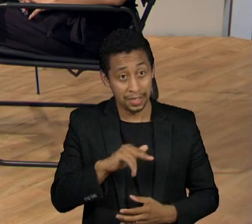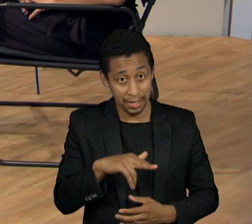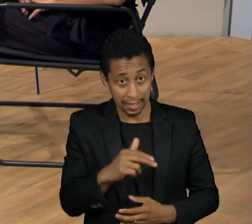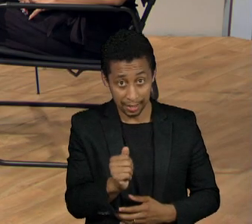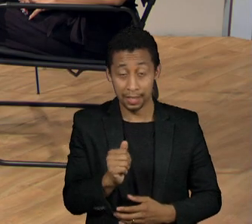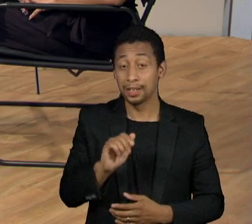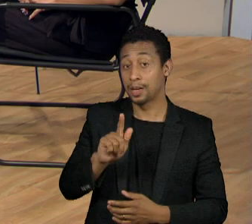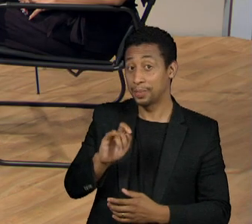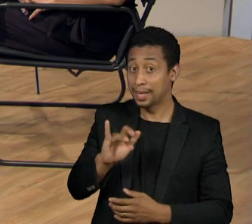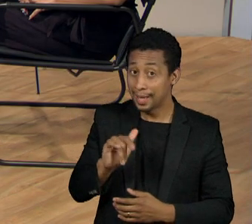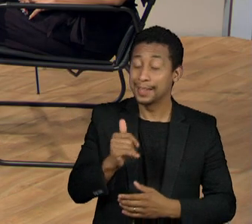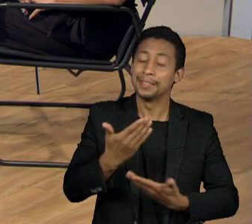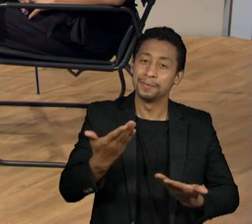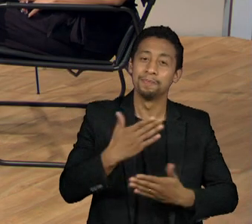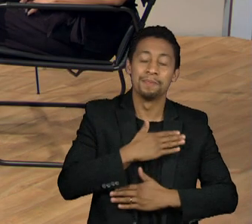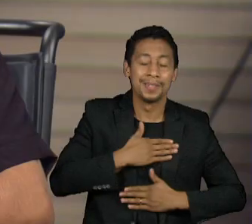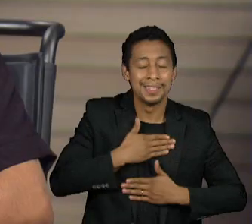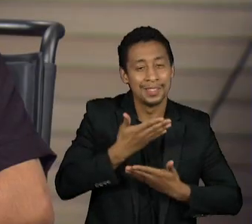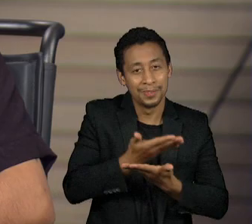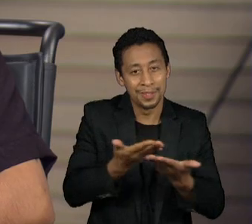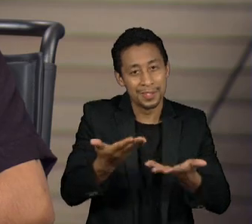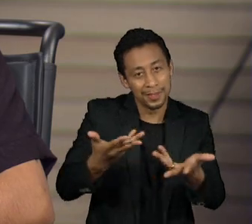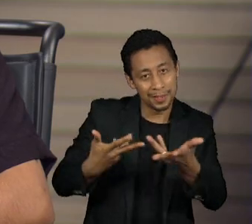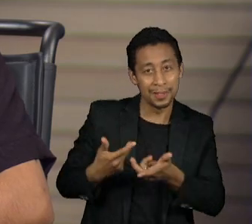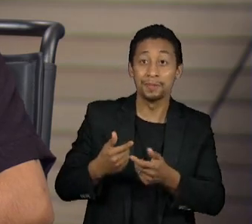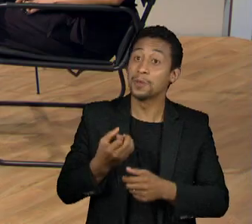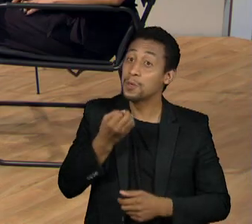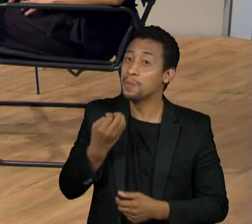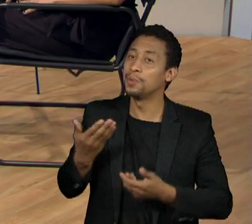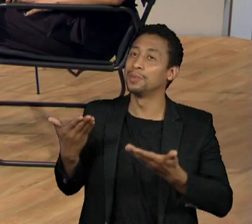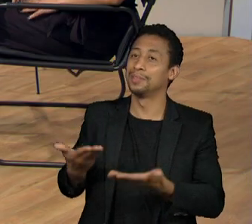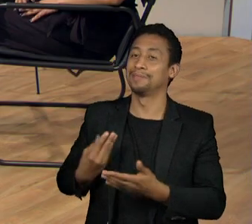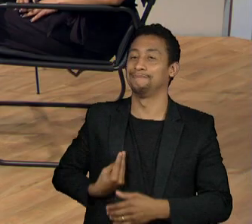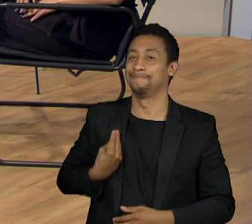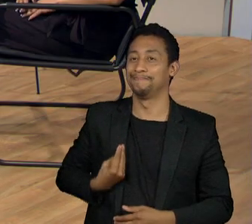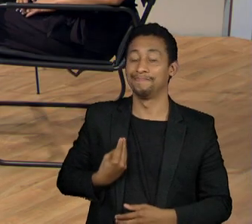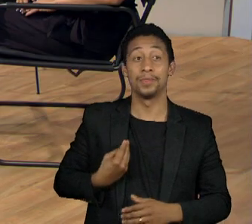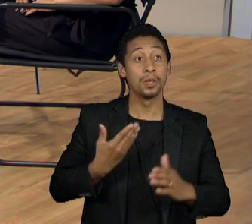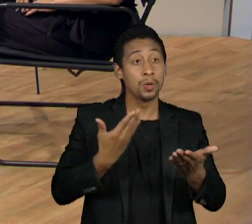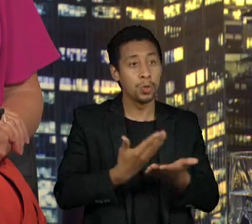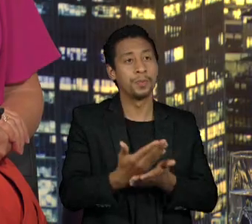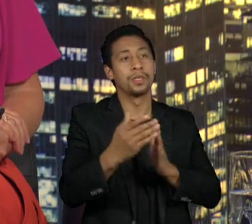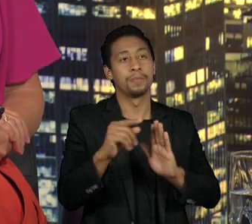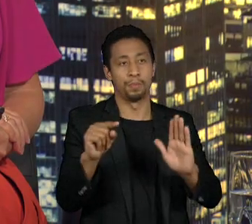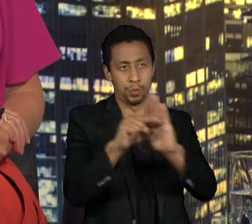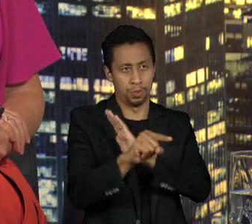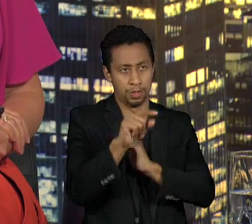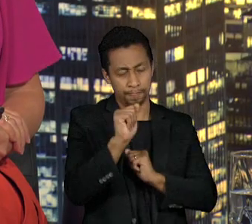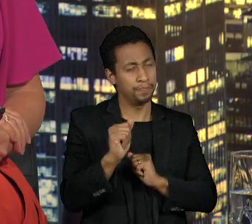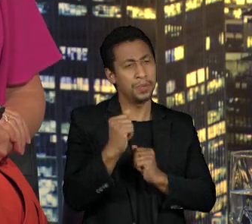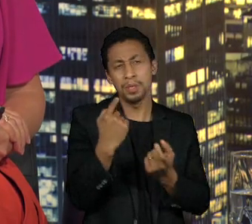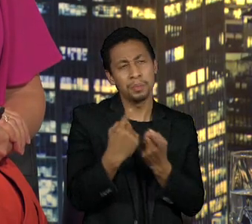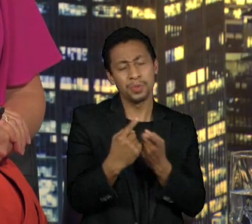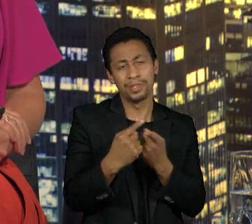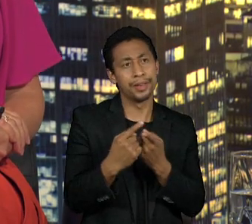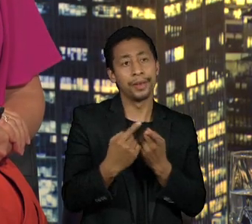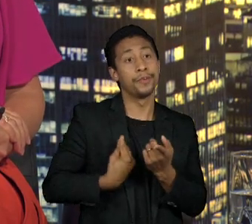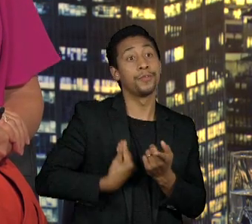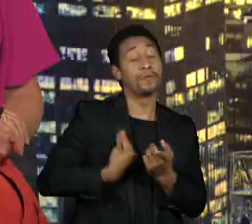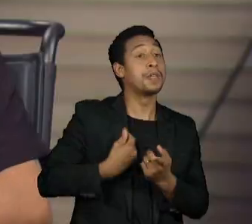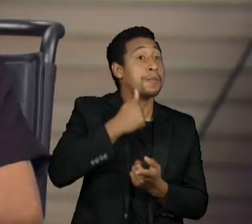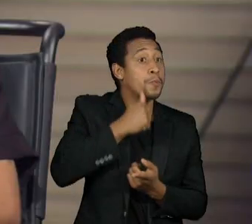Gabriela, prazer tê-las aqui hoje com a gente. Muito bom estar aqui. Começar então com essa questão, por que é tão difícil ser menina no